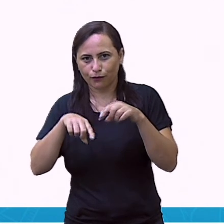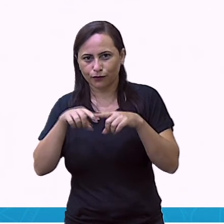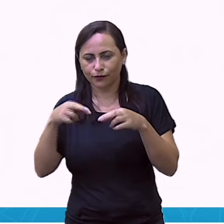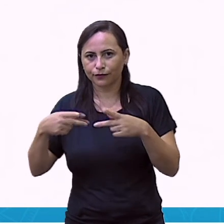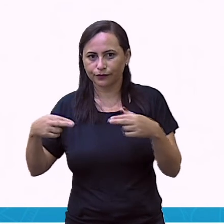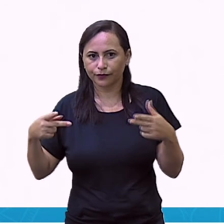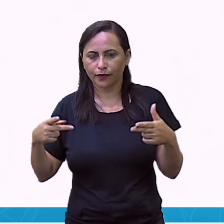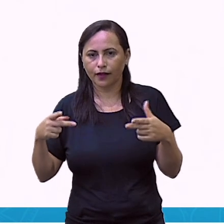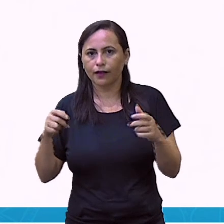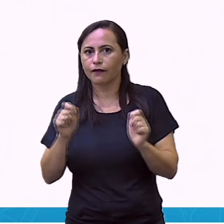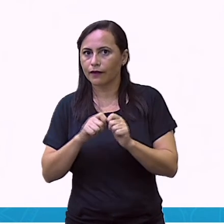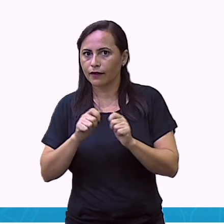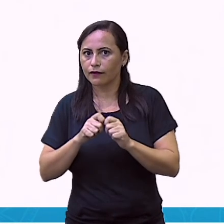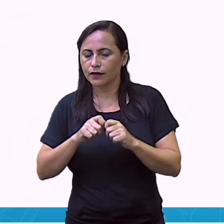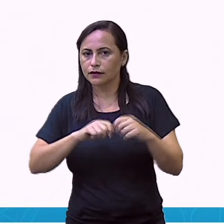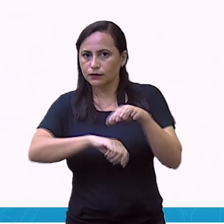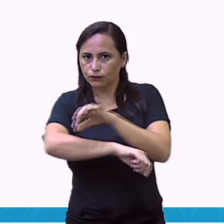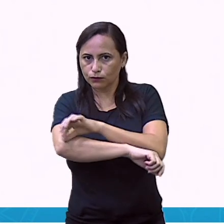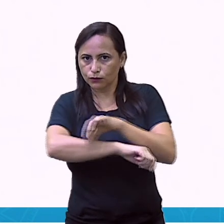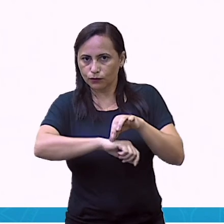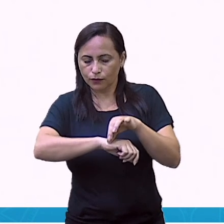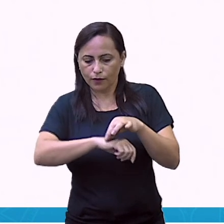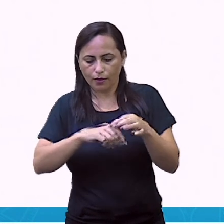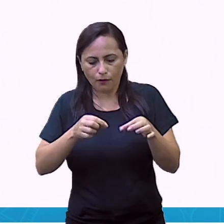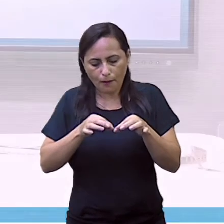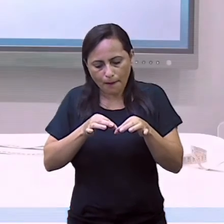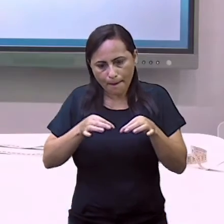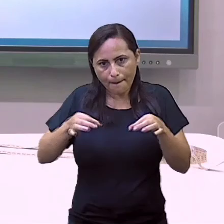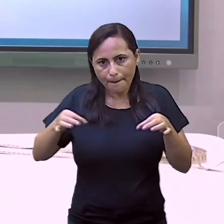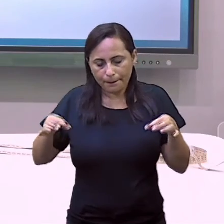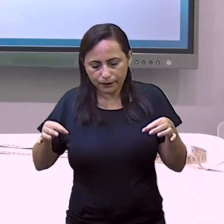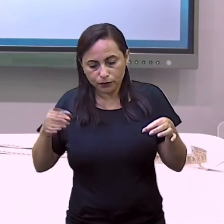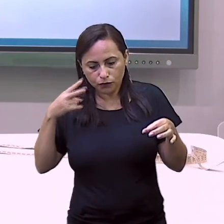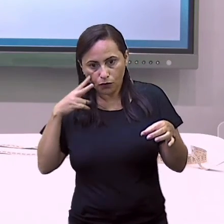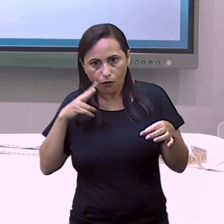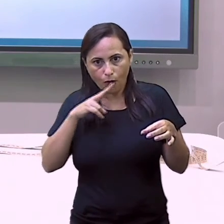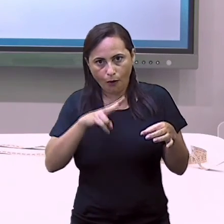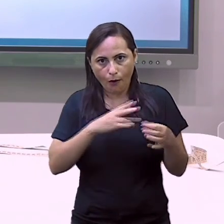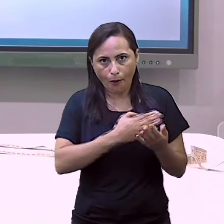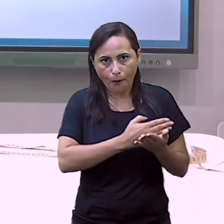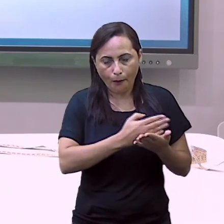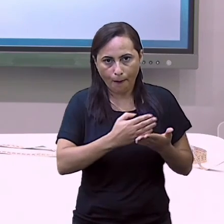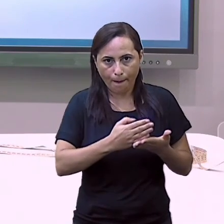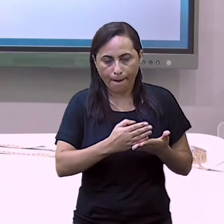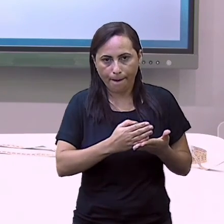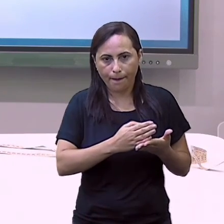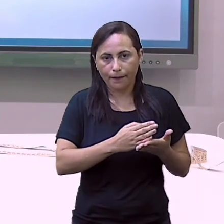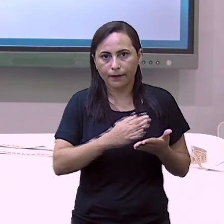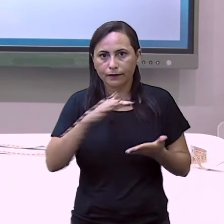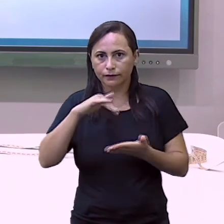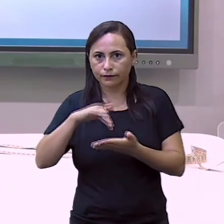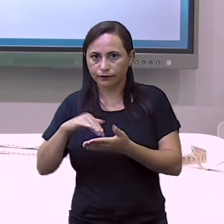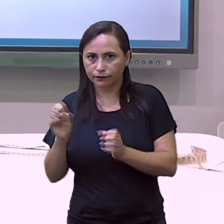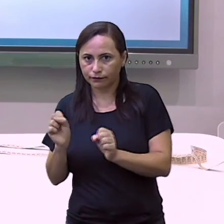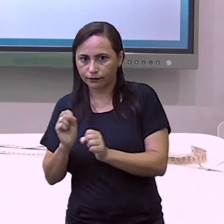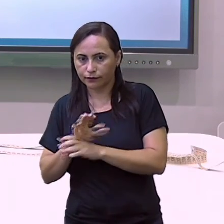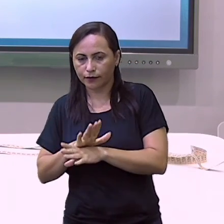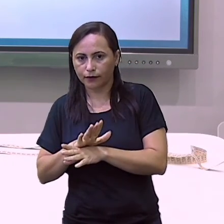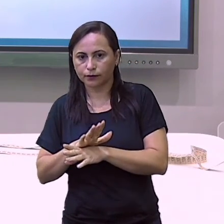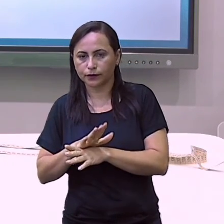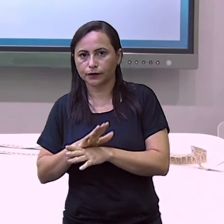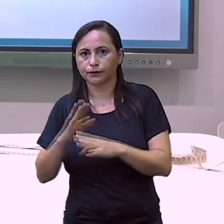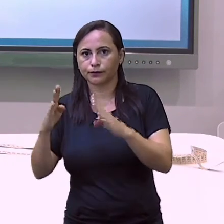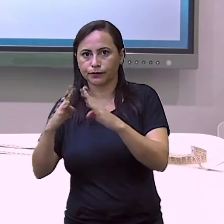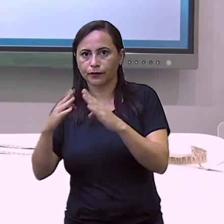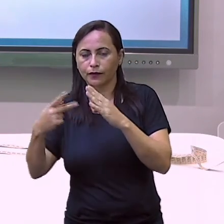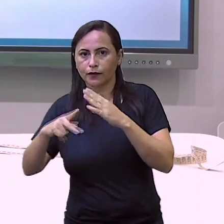materiais. Vai fazer a medição, olhando com a sua régua, de um ponto a outro ponto. Vai também, dentro da sua